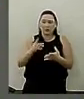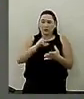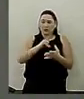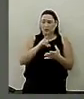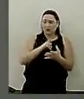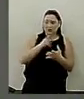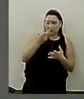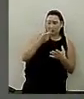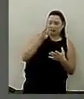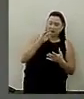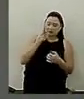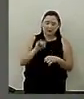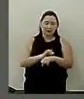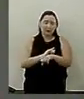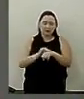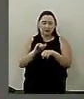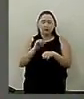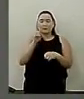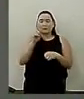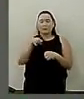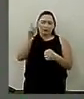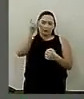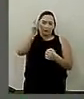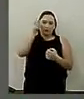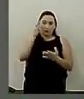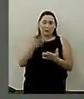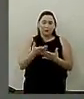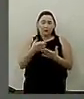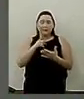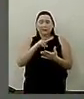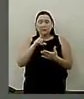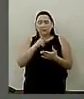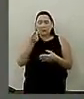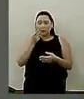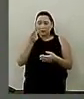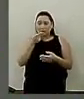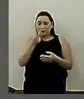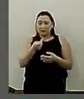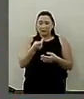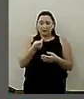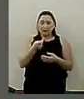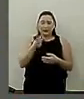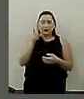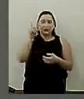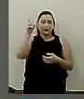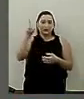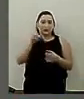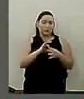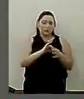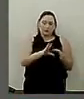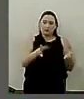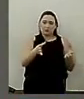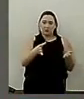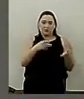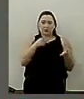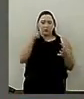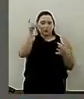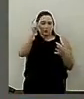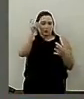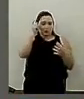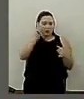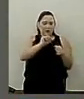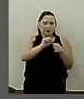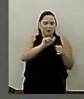confusão aqui no meio do mar da Galileia. Eles dizem, porque Deus deu permissão a Satanás para que